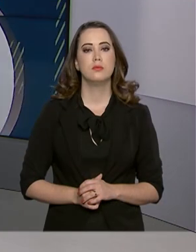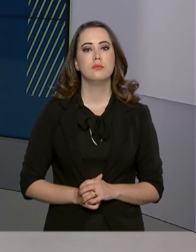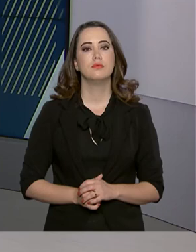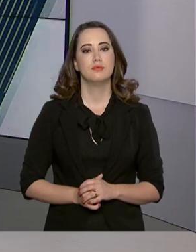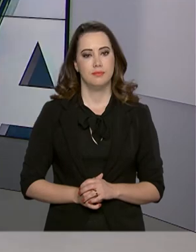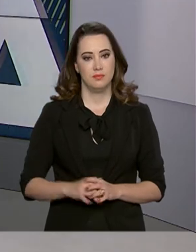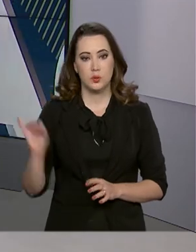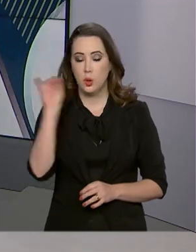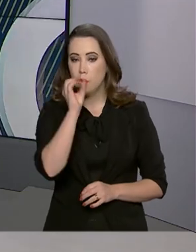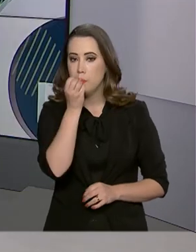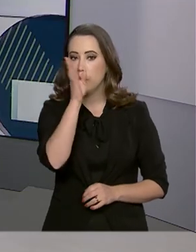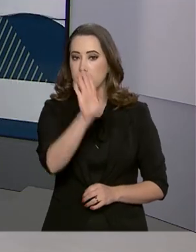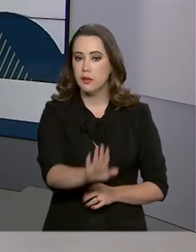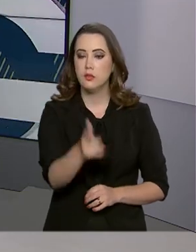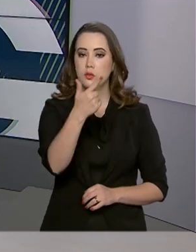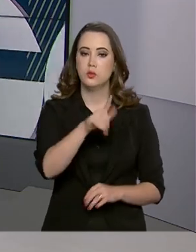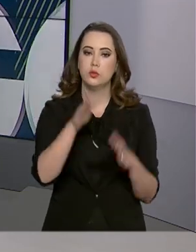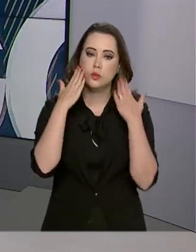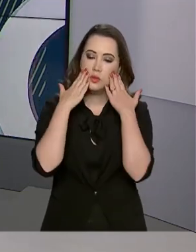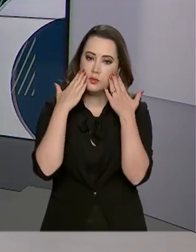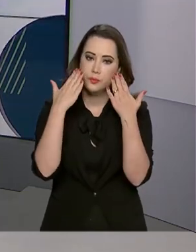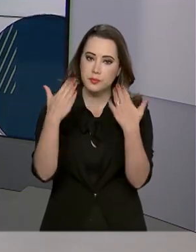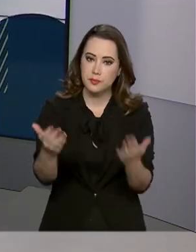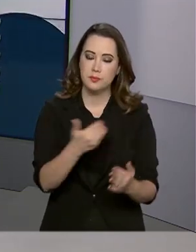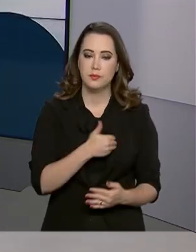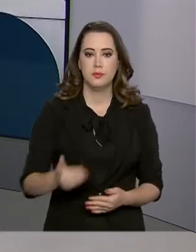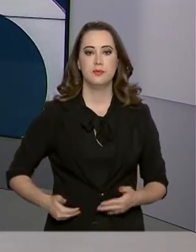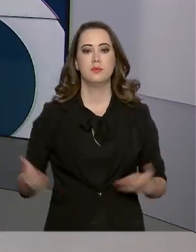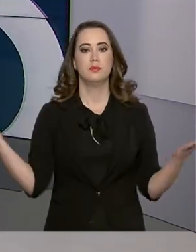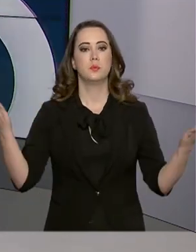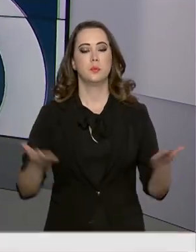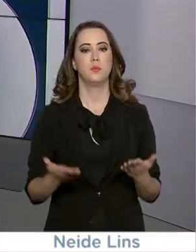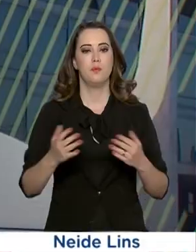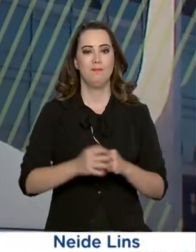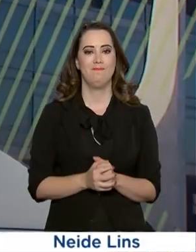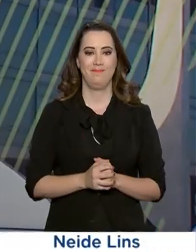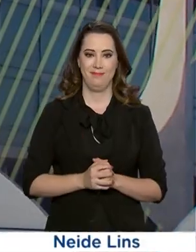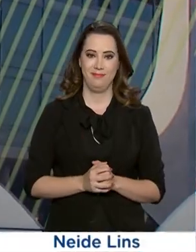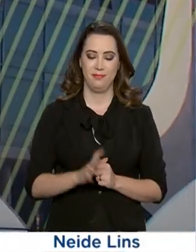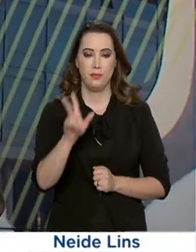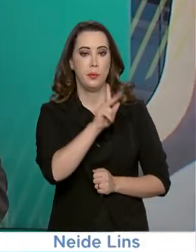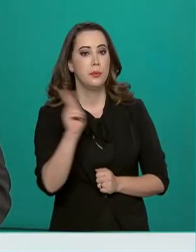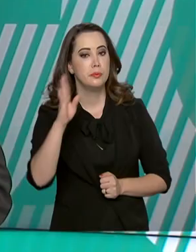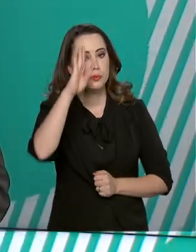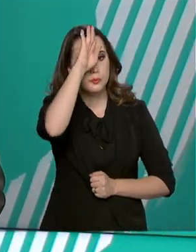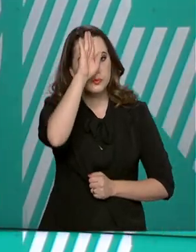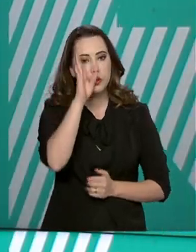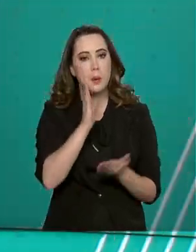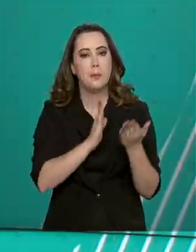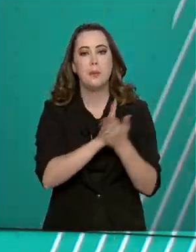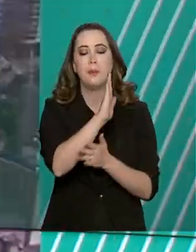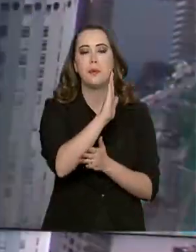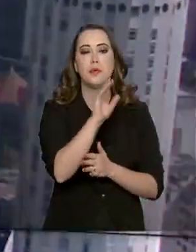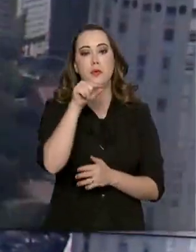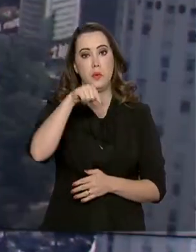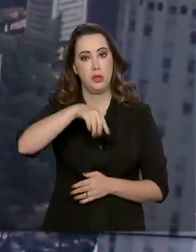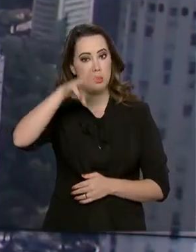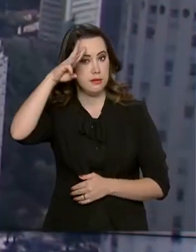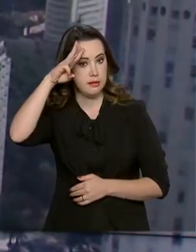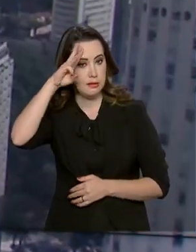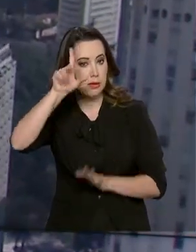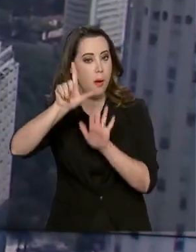olá boa tarde estamos de volta com mais uma edição do governo agora o presidente revolucionar o sancionou nesta